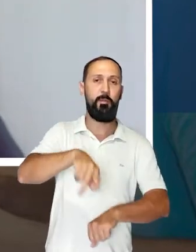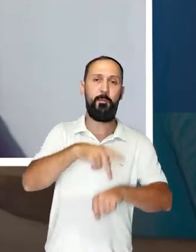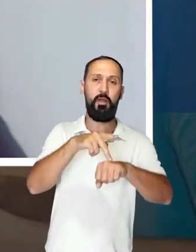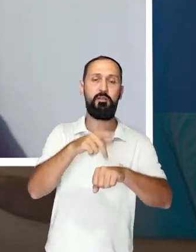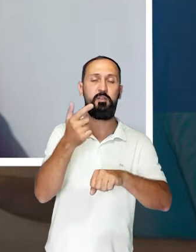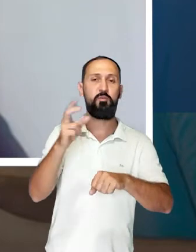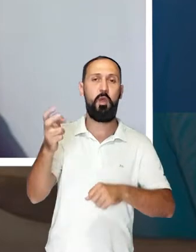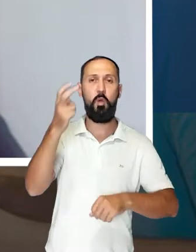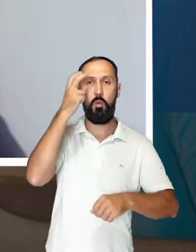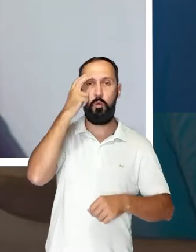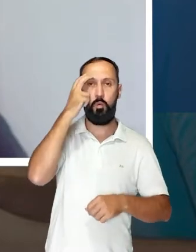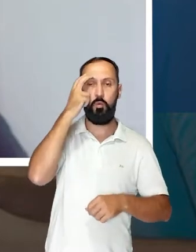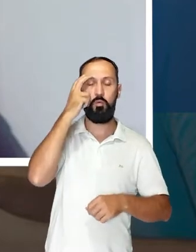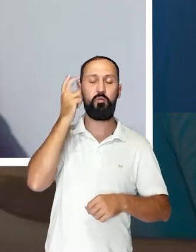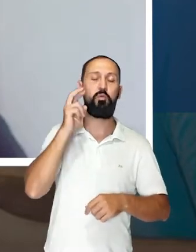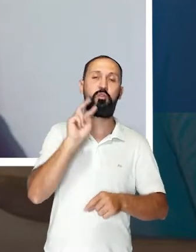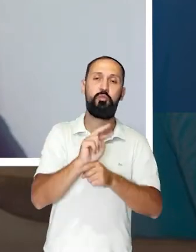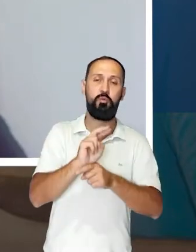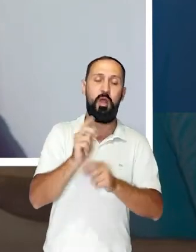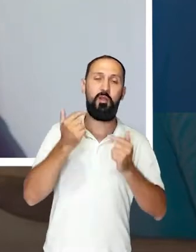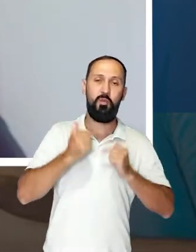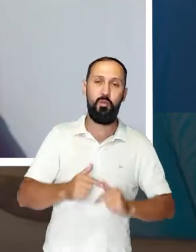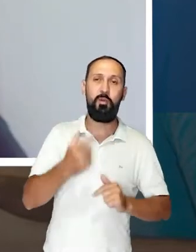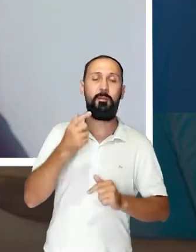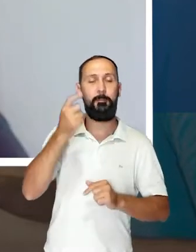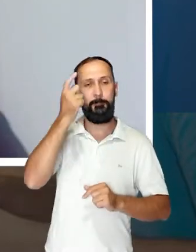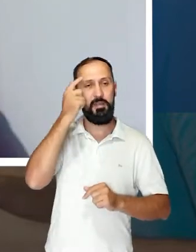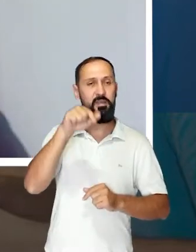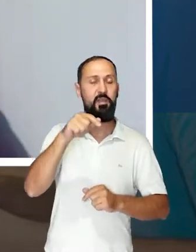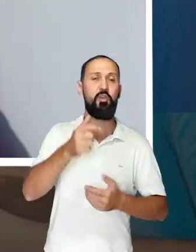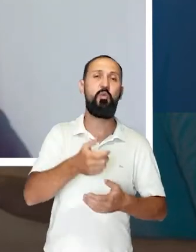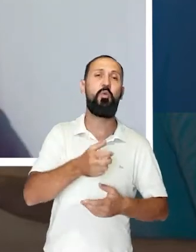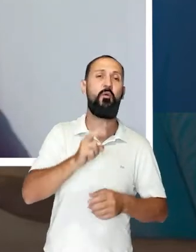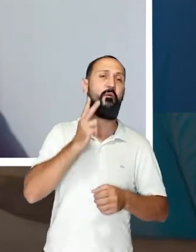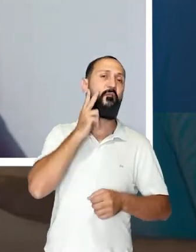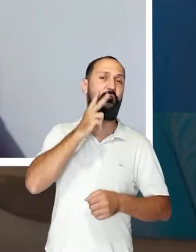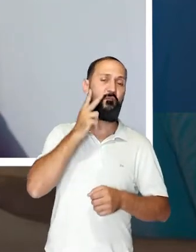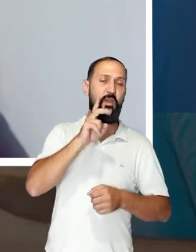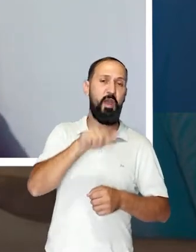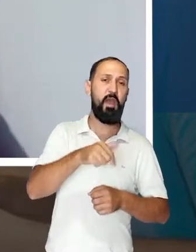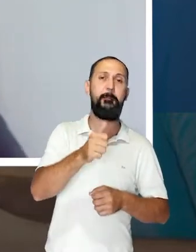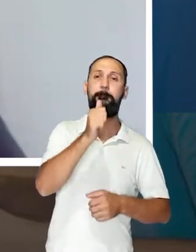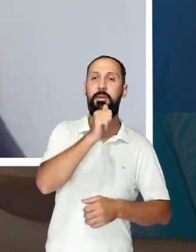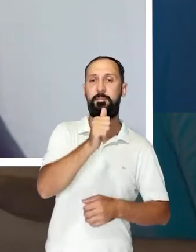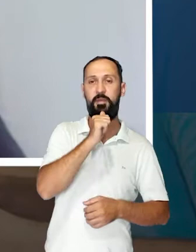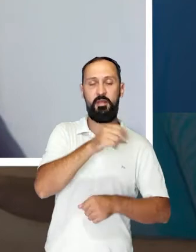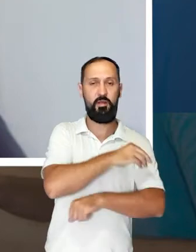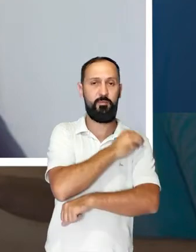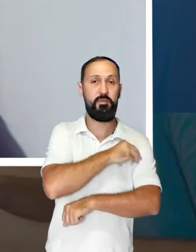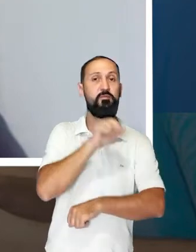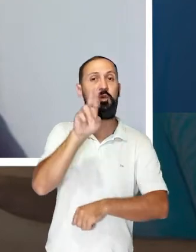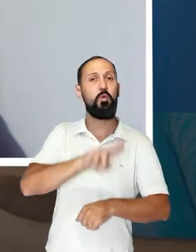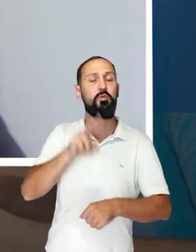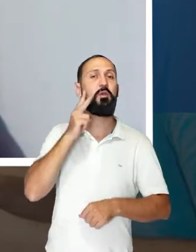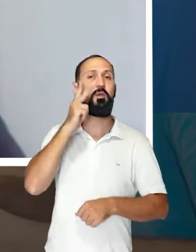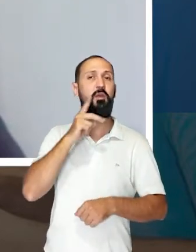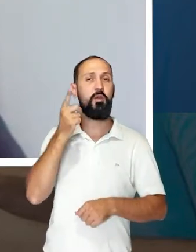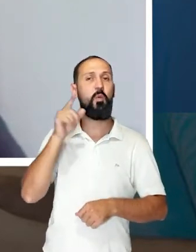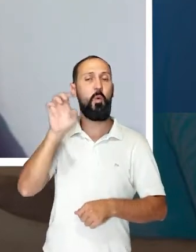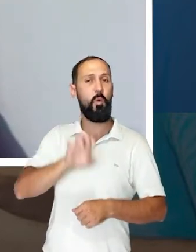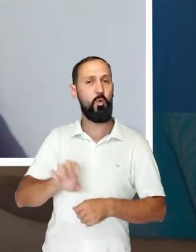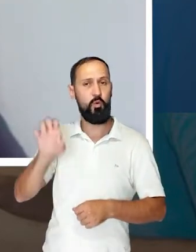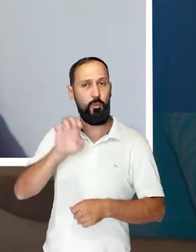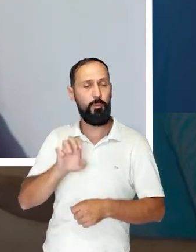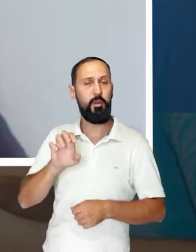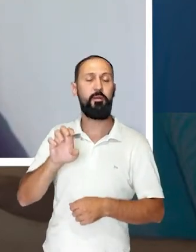nos outros países que não têm cultura enológica, que o veem como bebida alcoólica. Mas, na verdade, se você fizer uso do vinho,